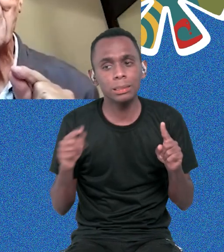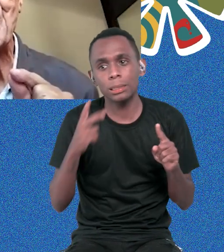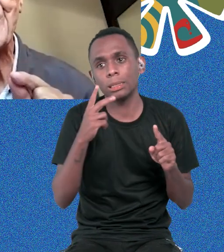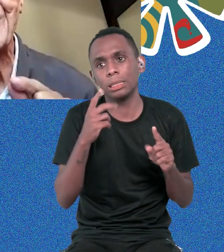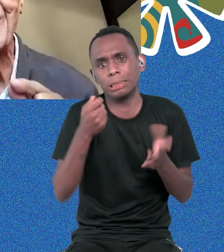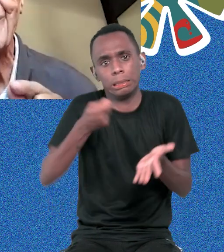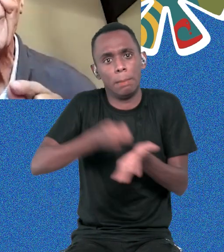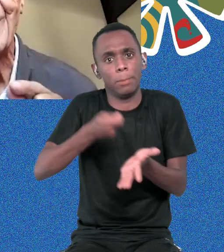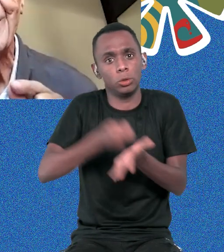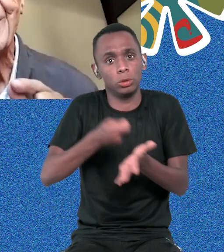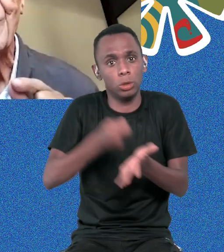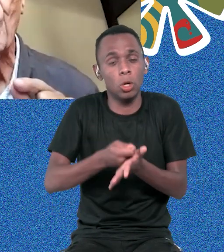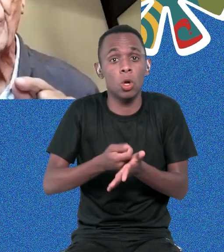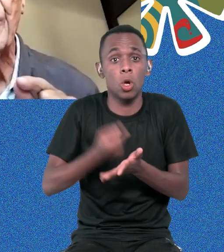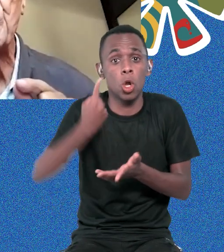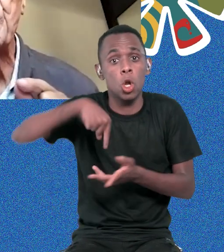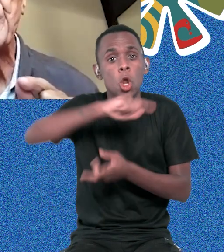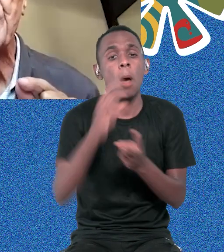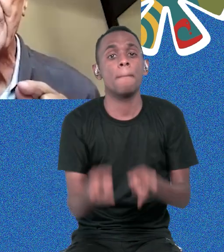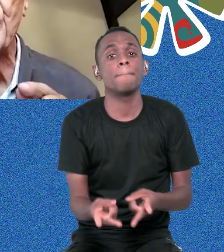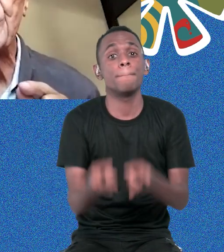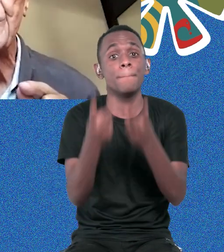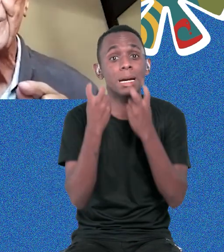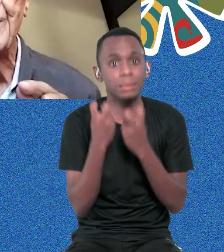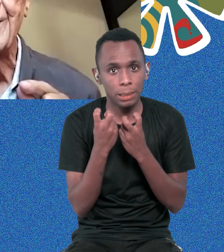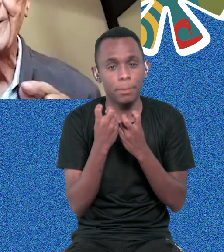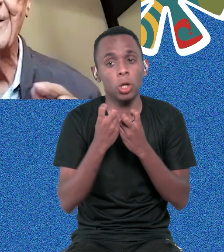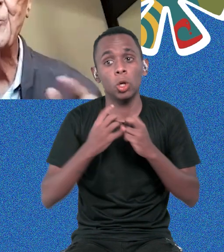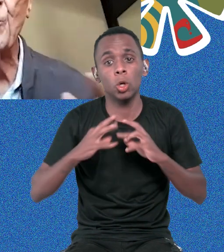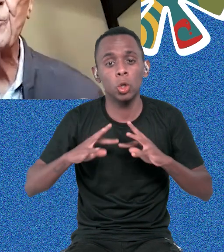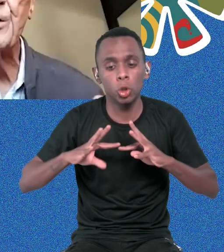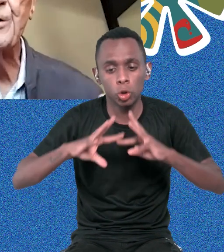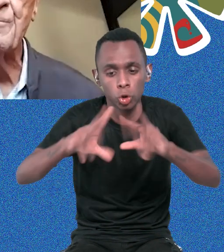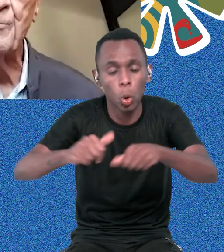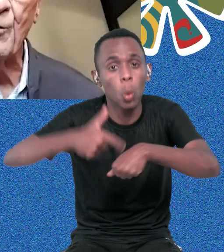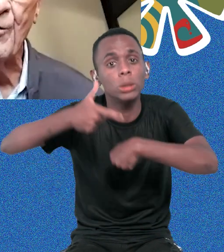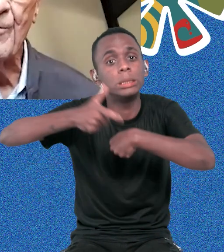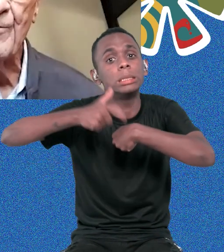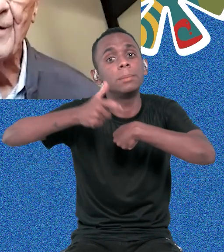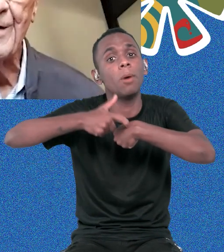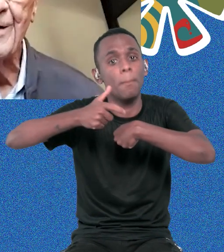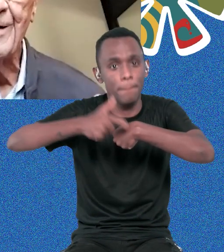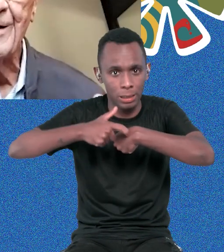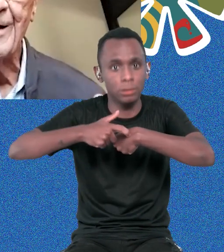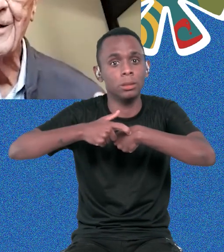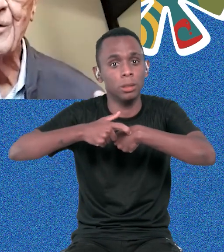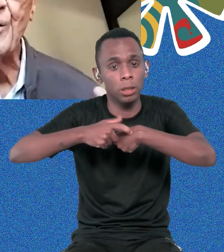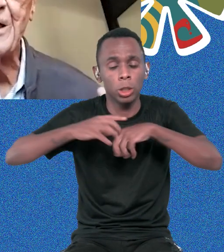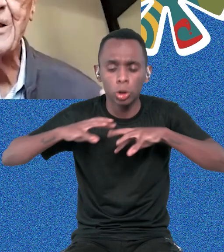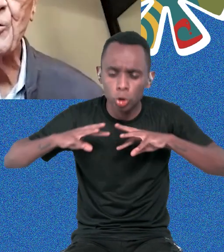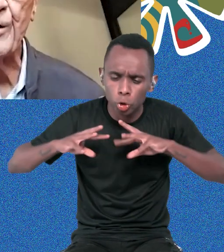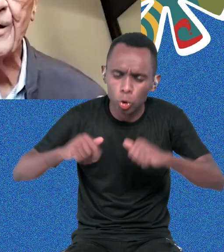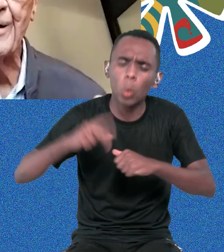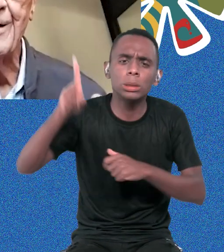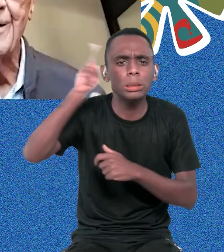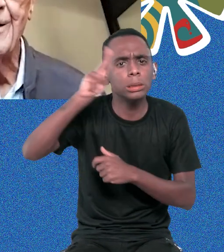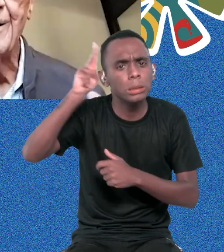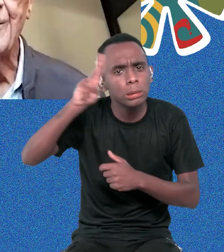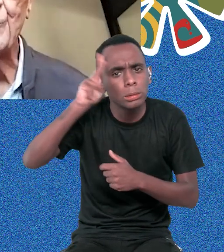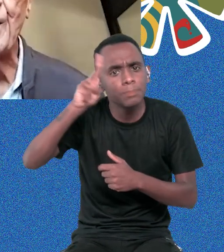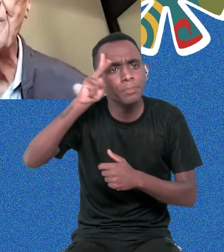dessa imposição, o que nós percebemos que em todo este tempo, em toda esta